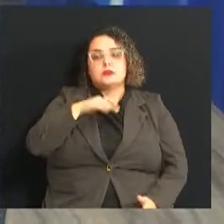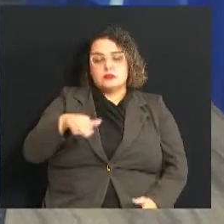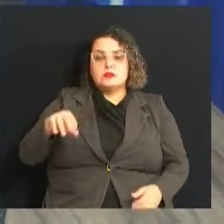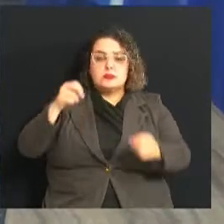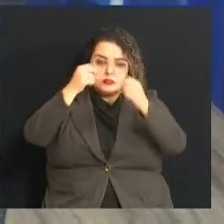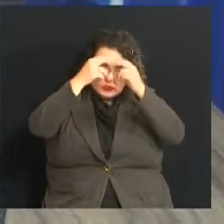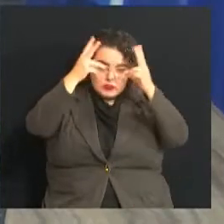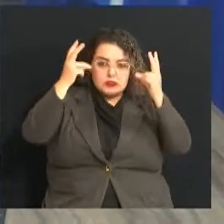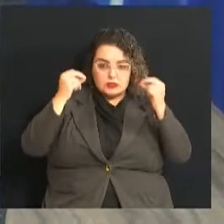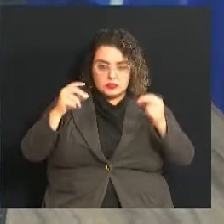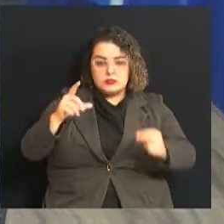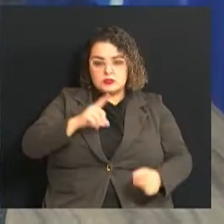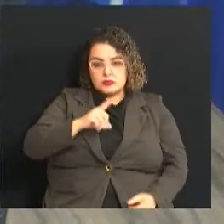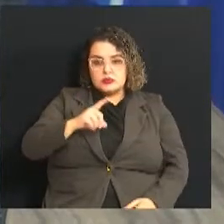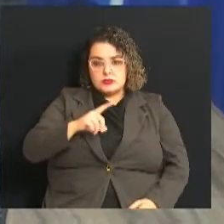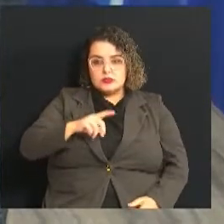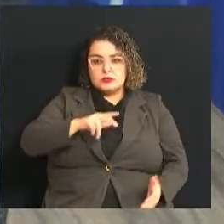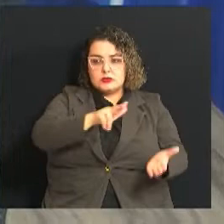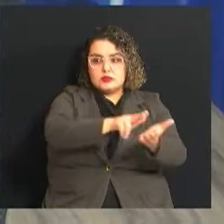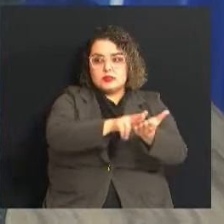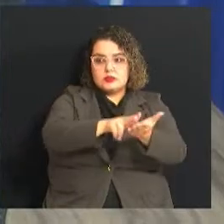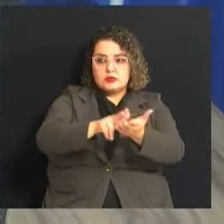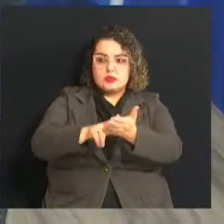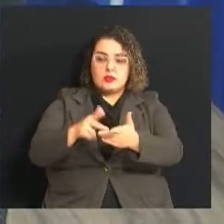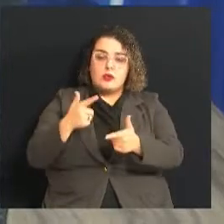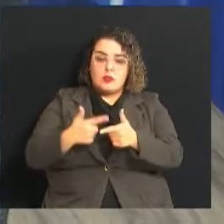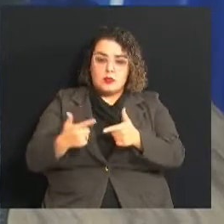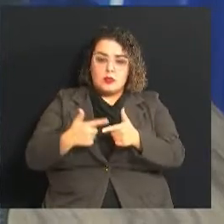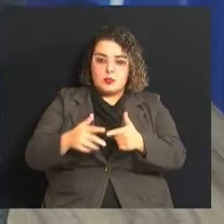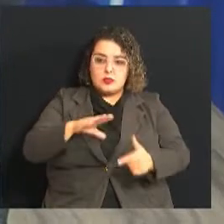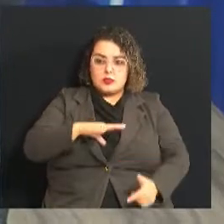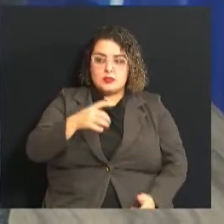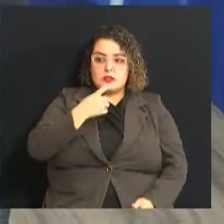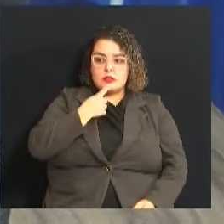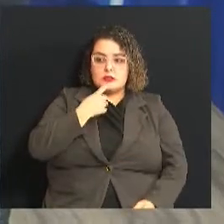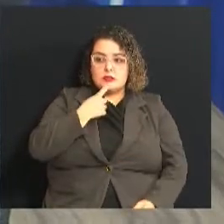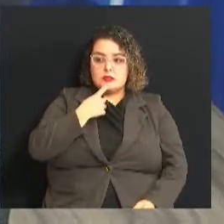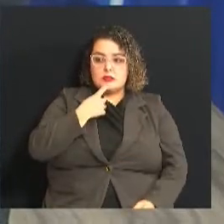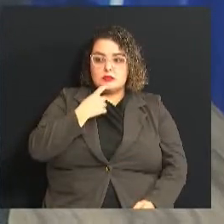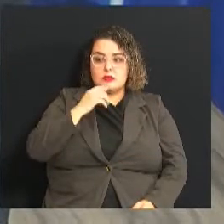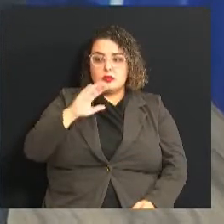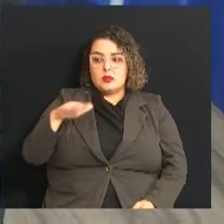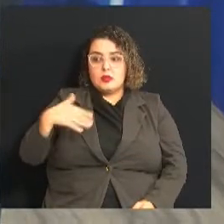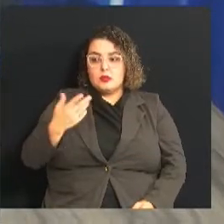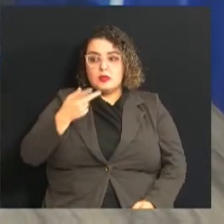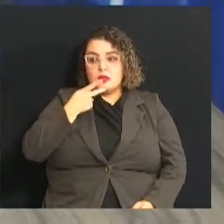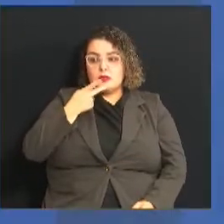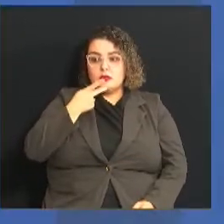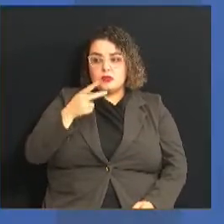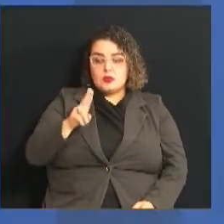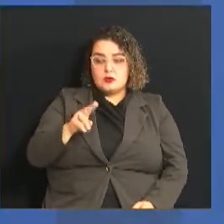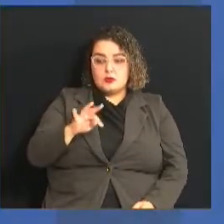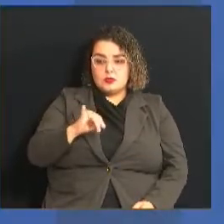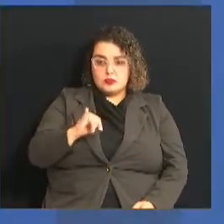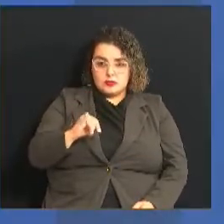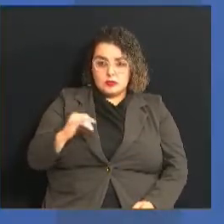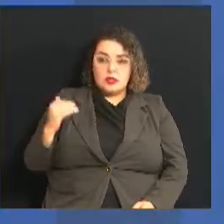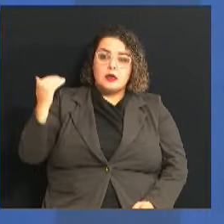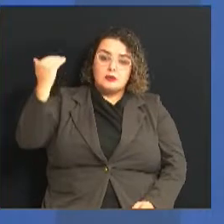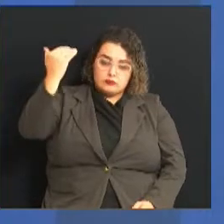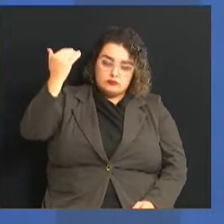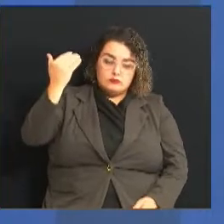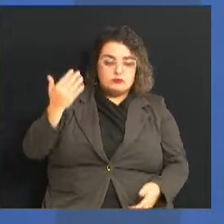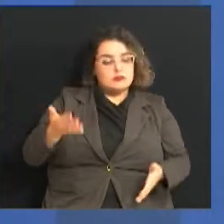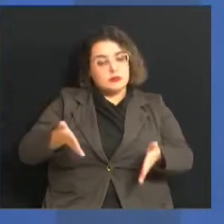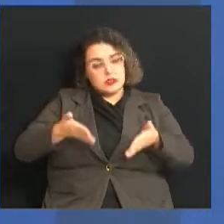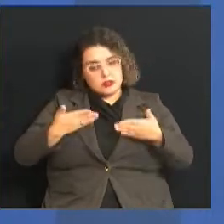tem essa questão dos leitos ainda como um problema na cidade de Campinas. Quando a gente fala em UTI adulto, a situação é um